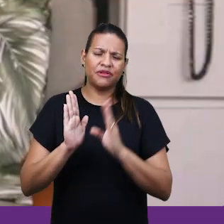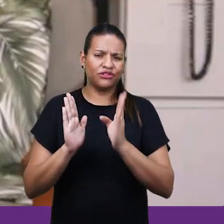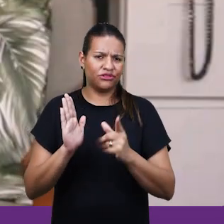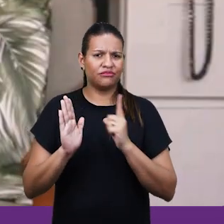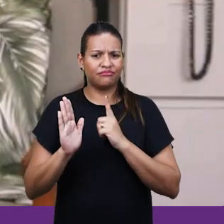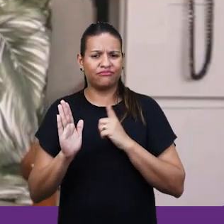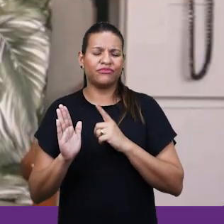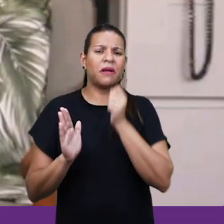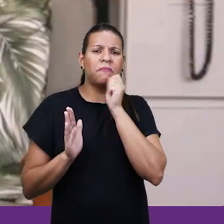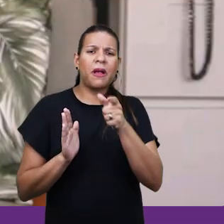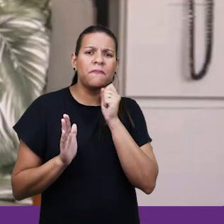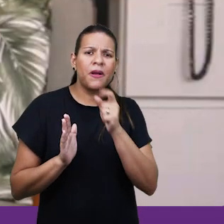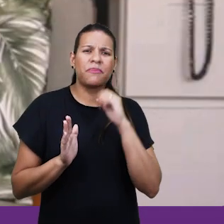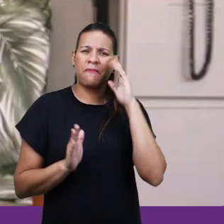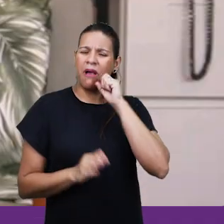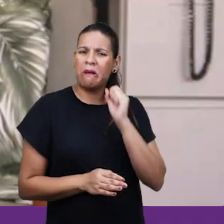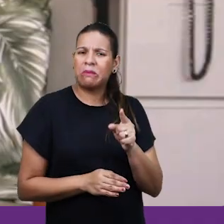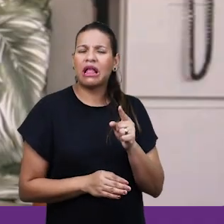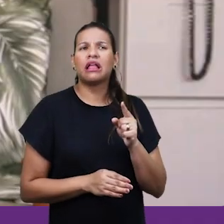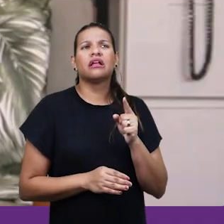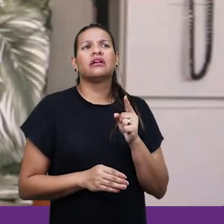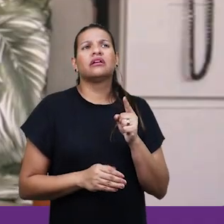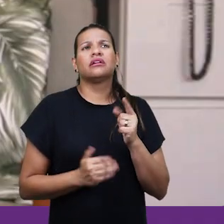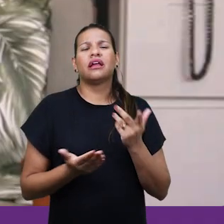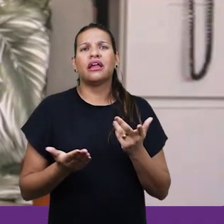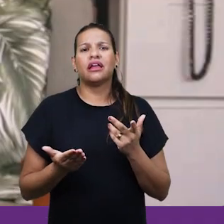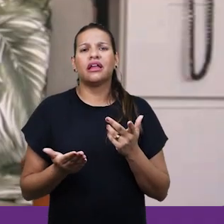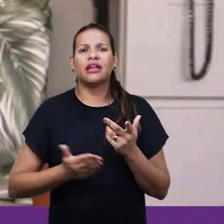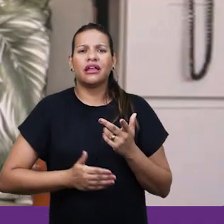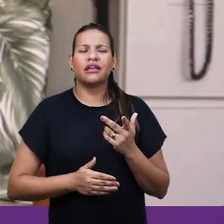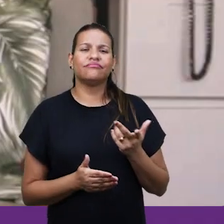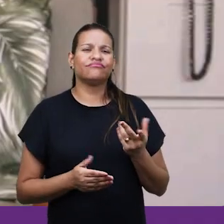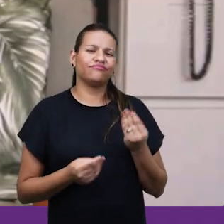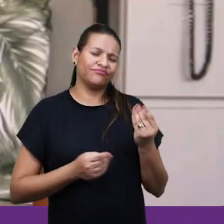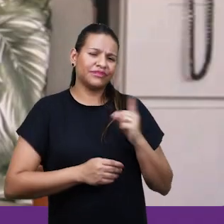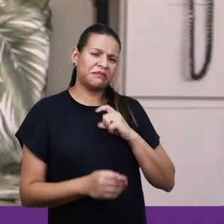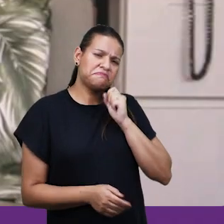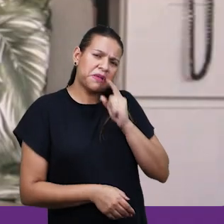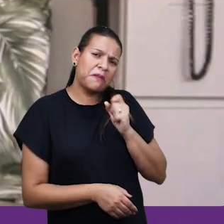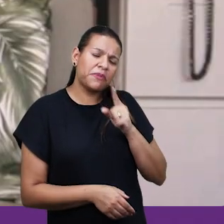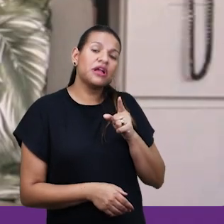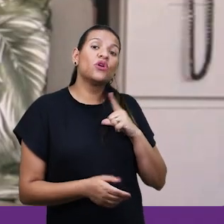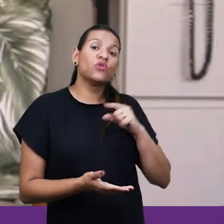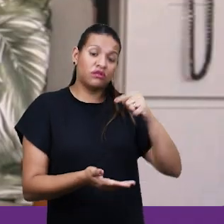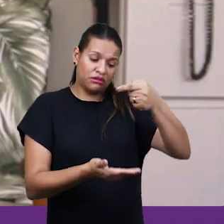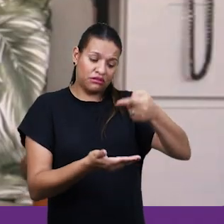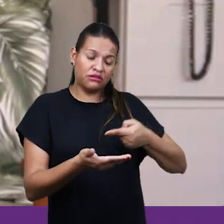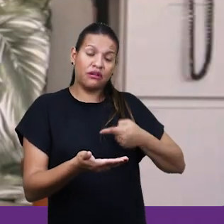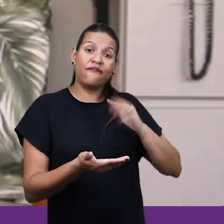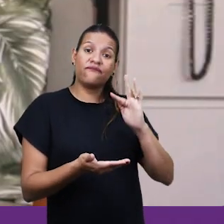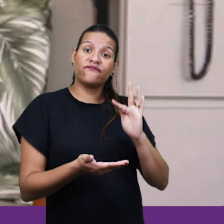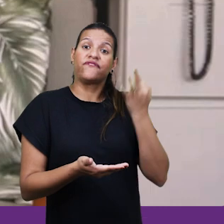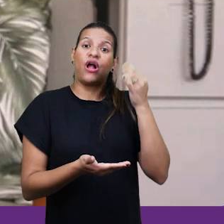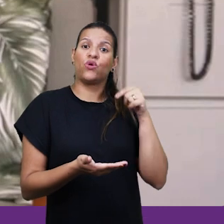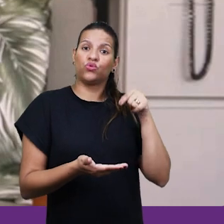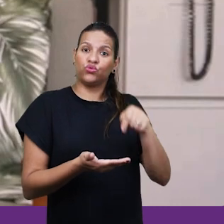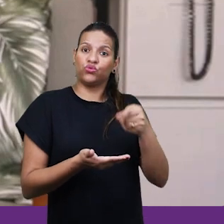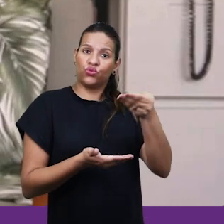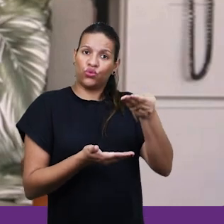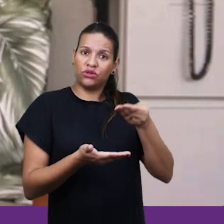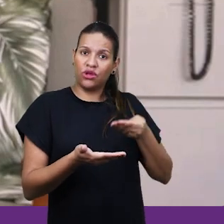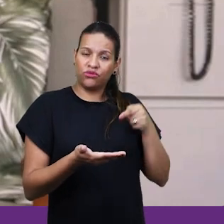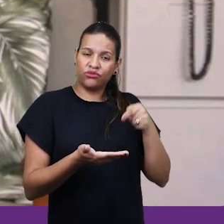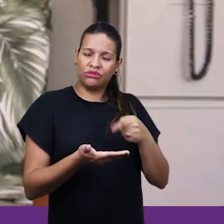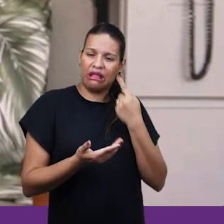calúnia, injúria, difamação, né? A calúnia, ela pressupõe um conteúdo falso, né? Então, a atribuição de um conteúdo falso a determinada